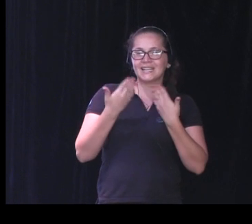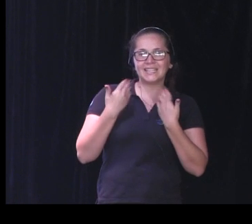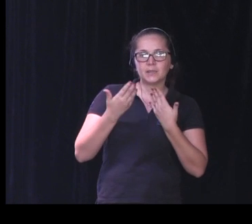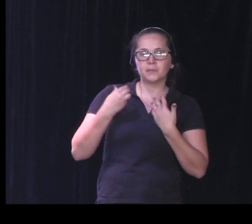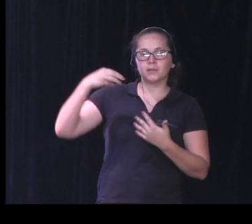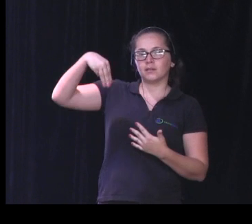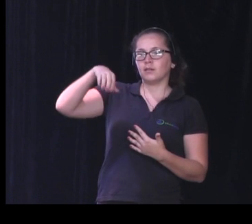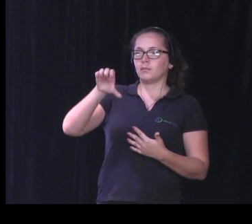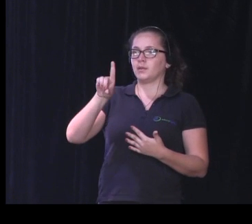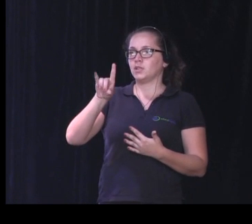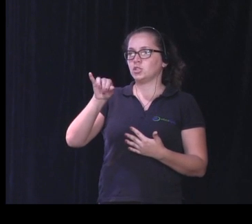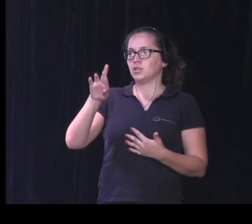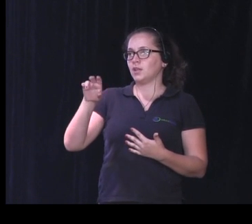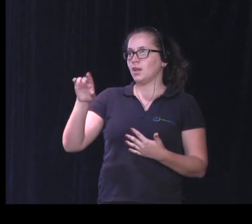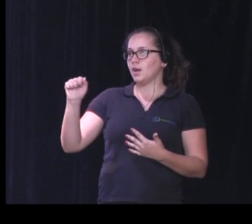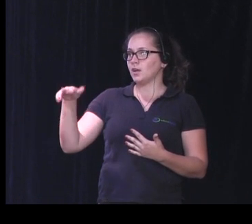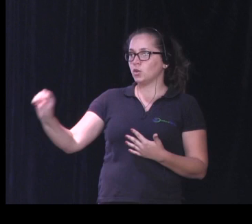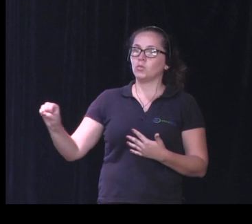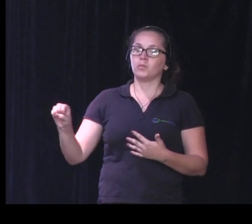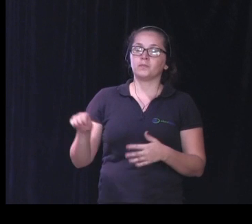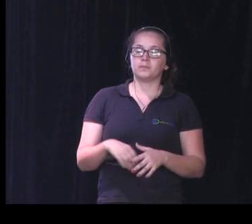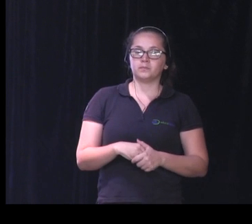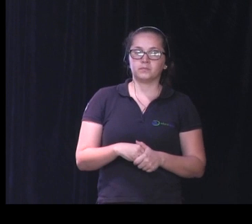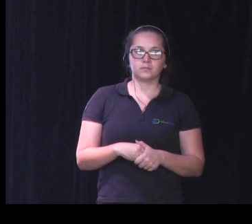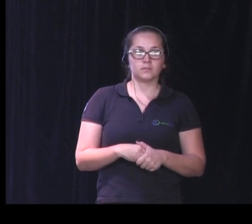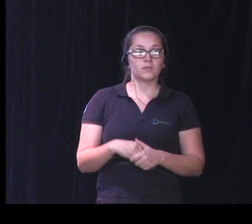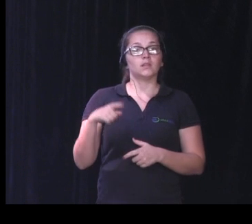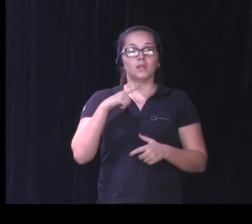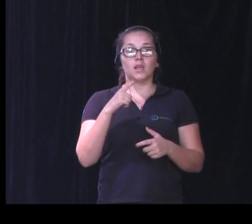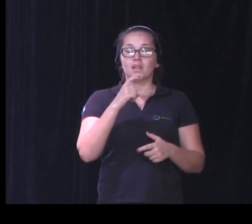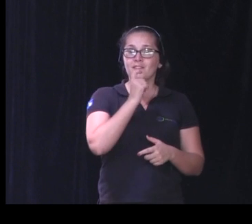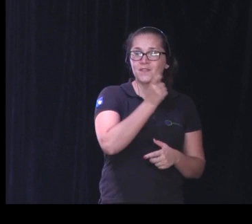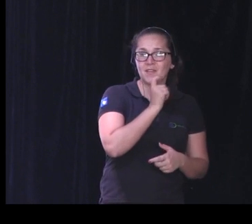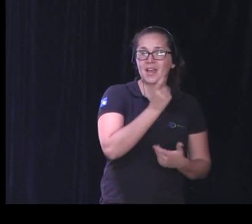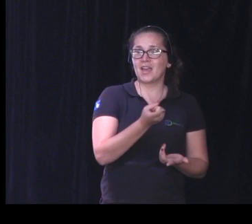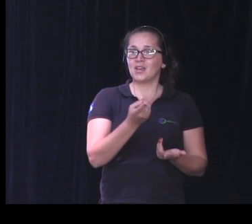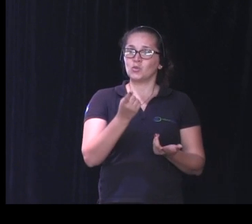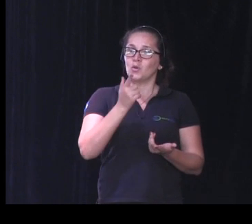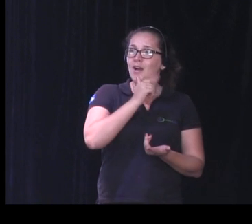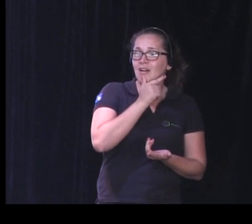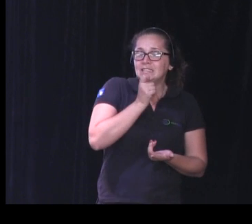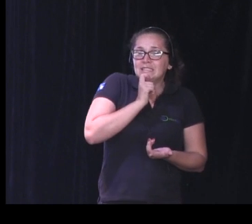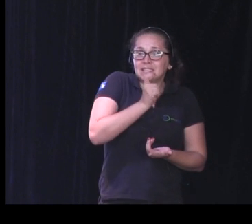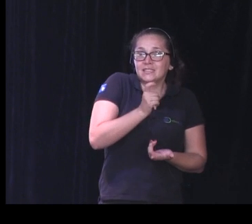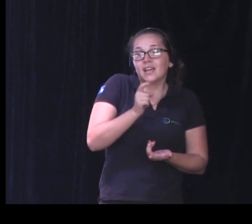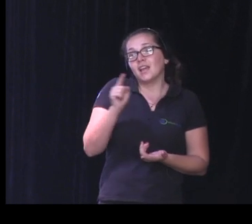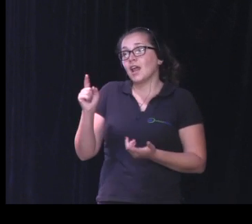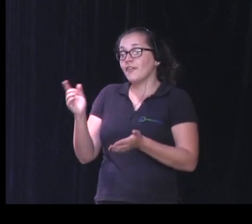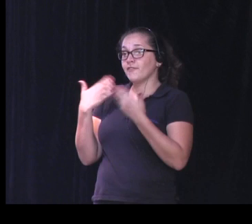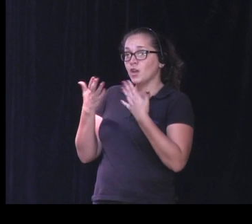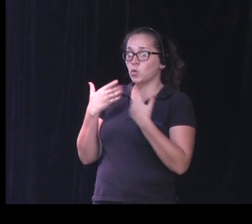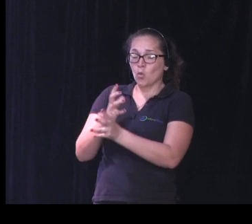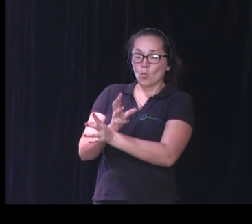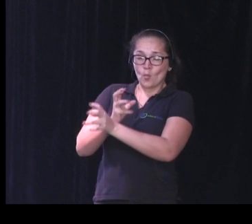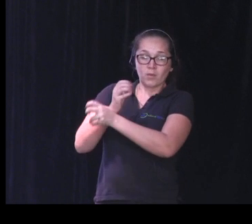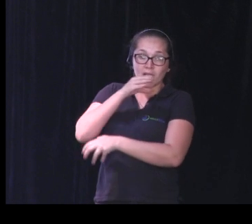clima mediterrâneo, um dos poucos lugares com clima mediterrâneo, invernos úmidos frios